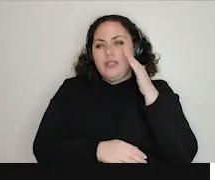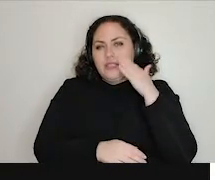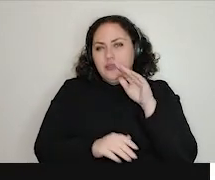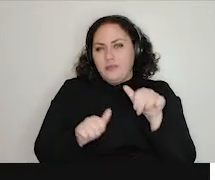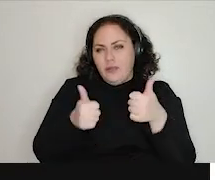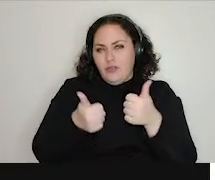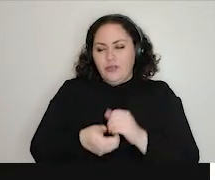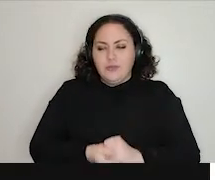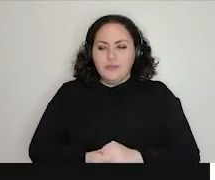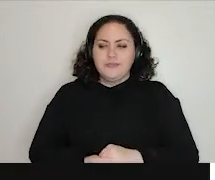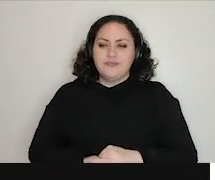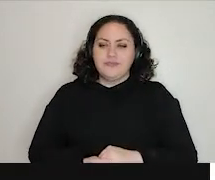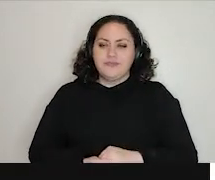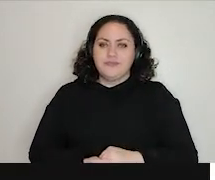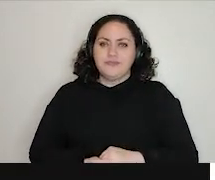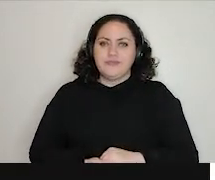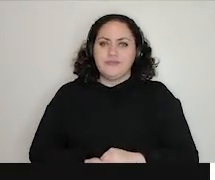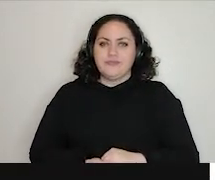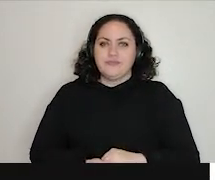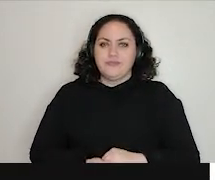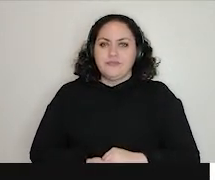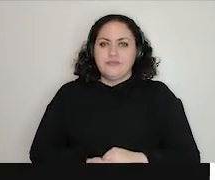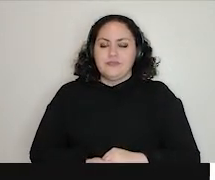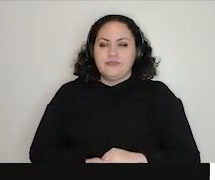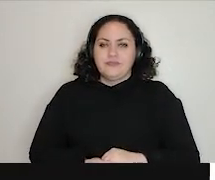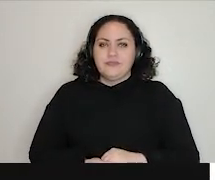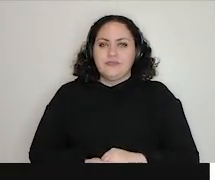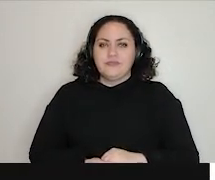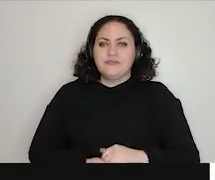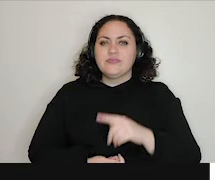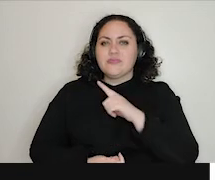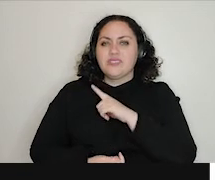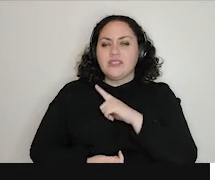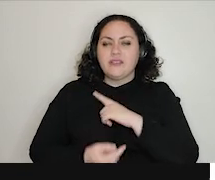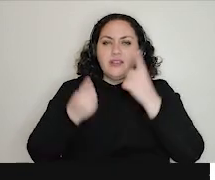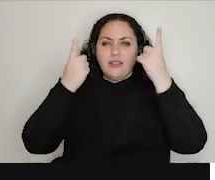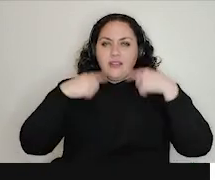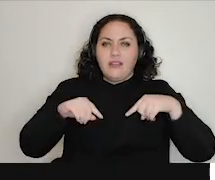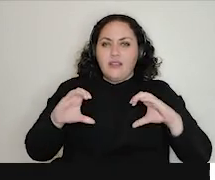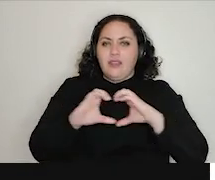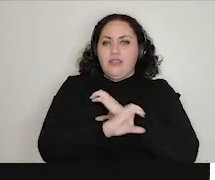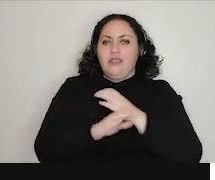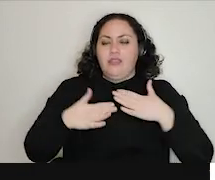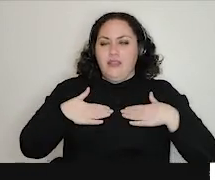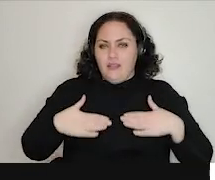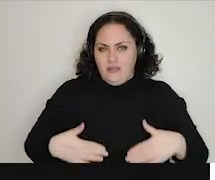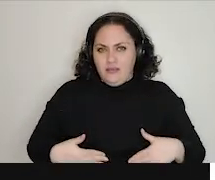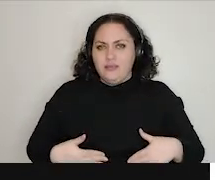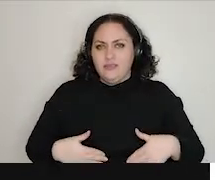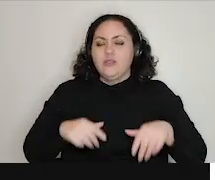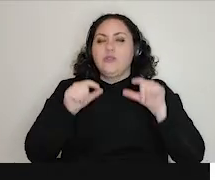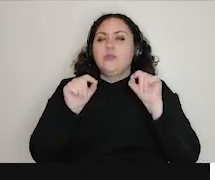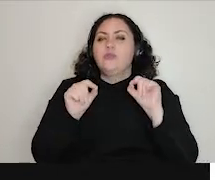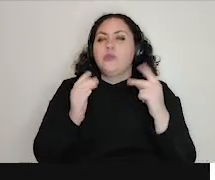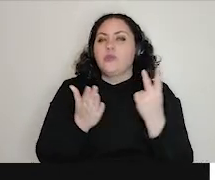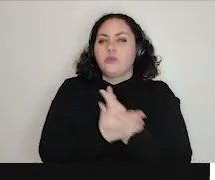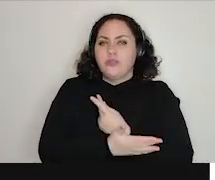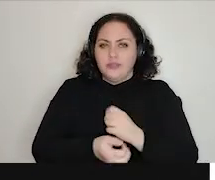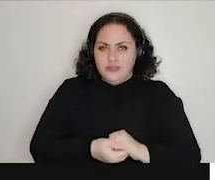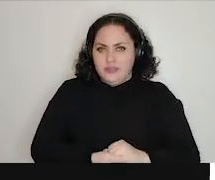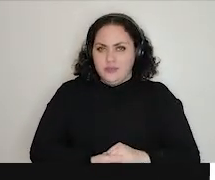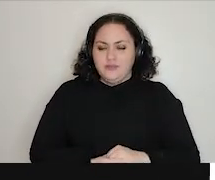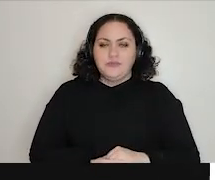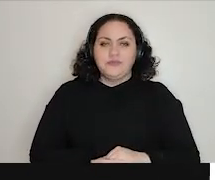ilustrando melhor aqui também. A questão da ambientação, a questão da integralidade. Então, o que acontece,